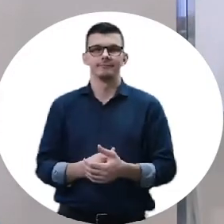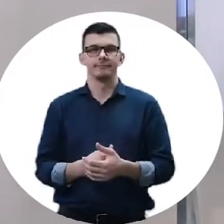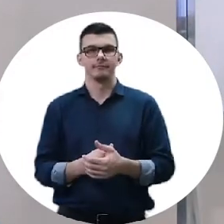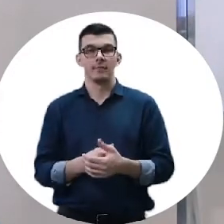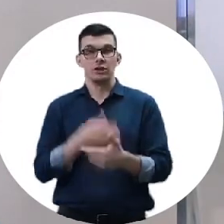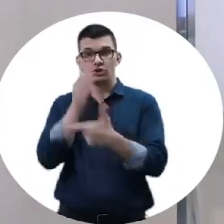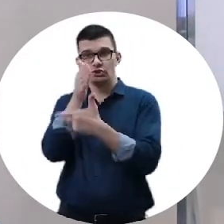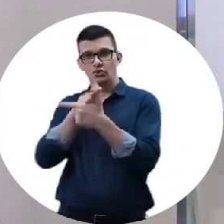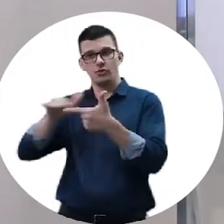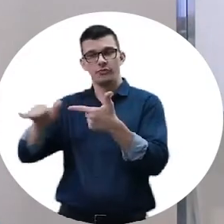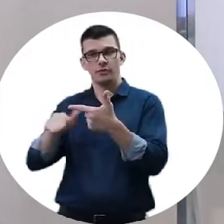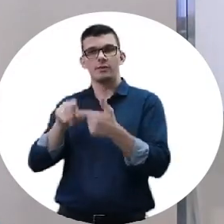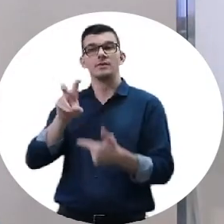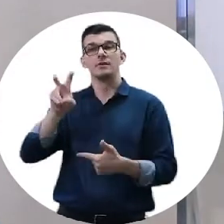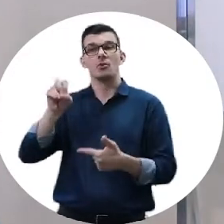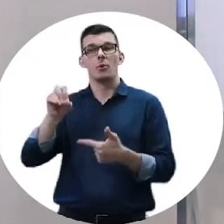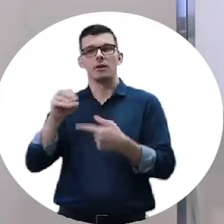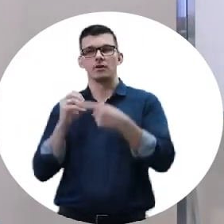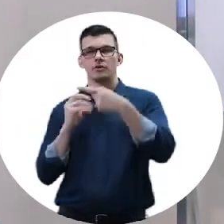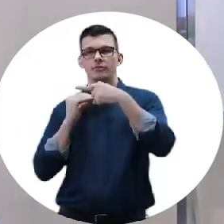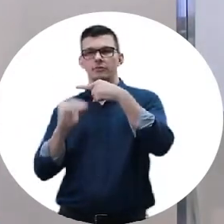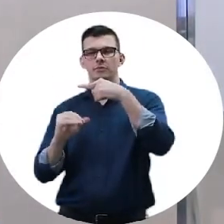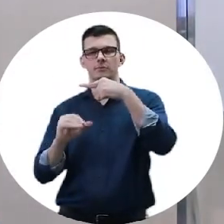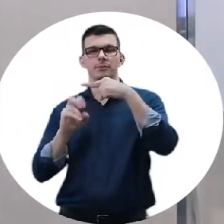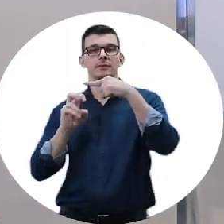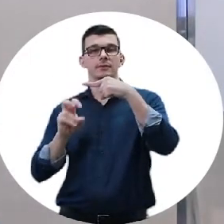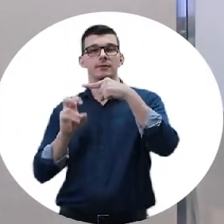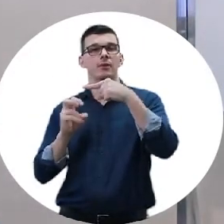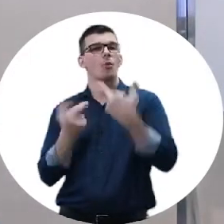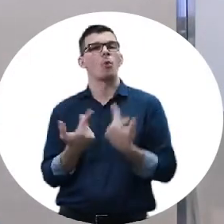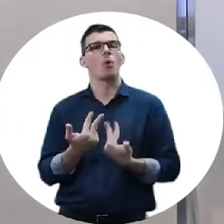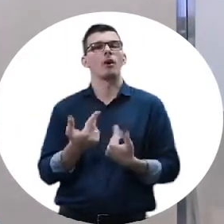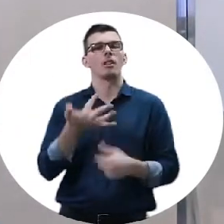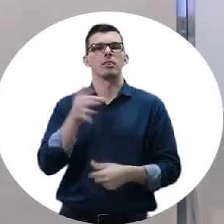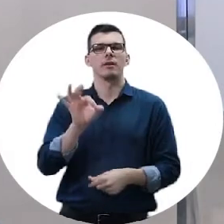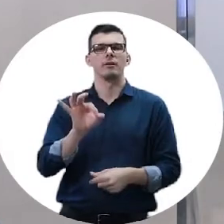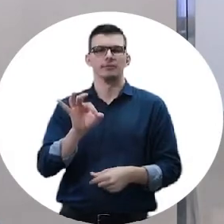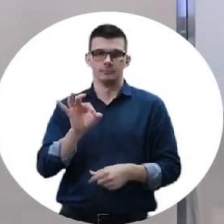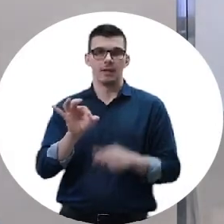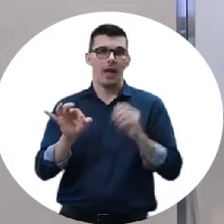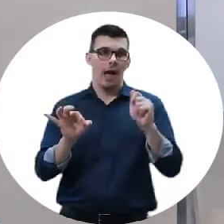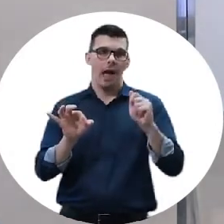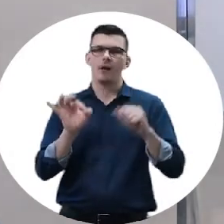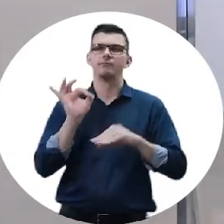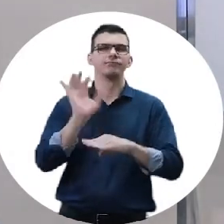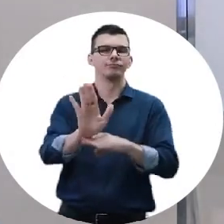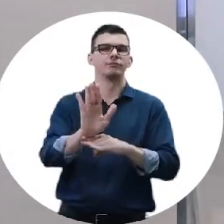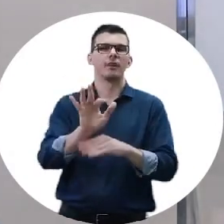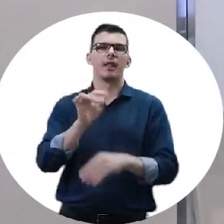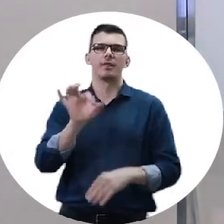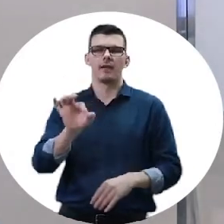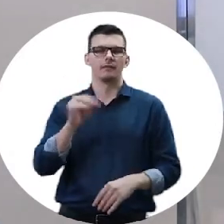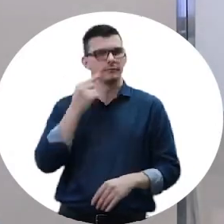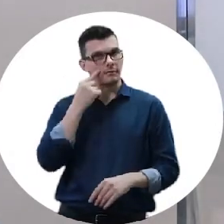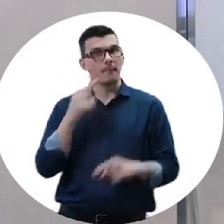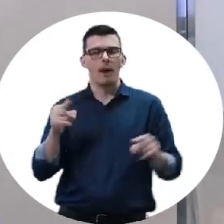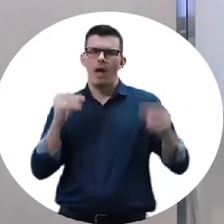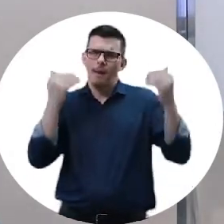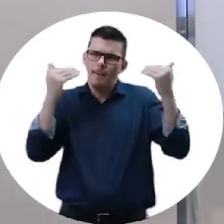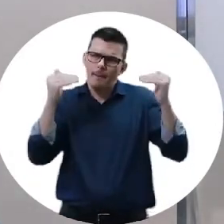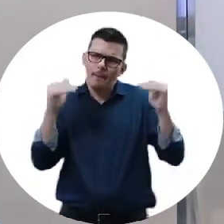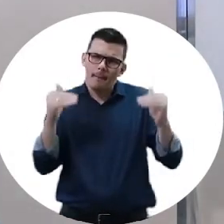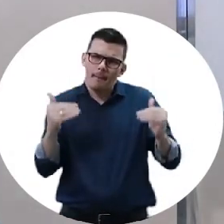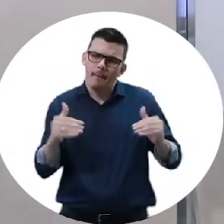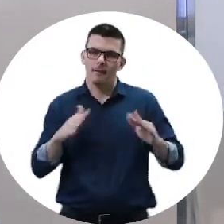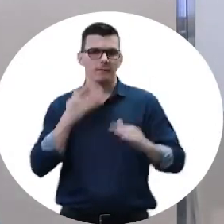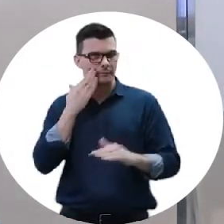divide pela soma da massa. 50 dividido por 5 dá quanto? 10. Então eu já sei que a aceleração é 10. Sem fazer conta. Mas vamos fazer passo a passo.